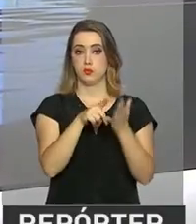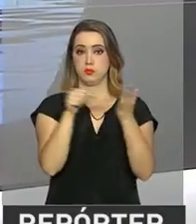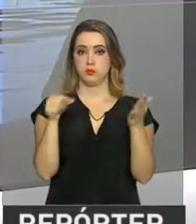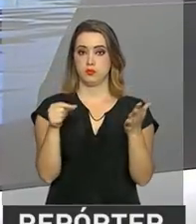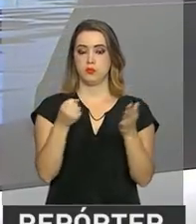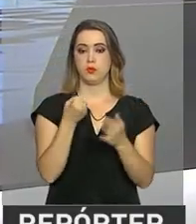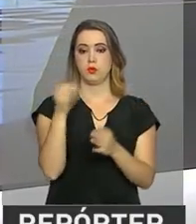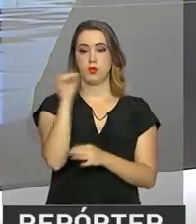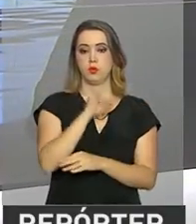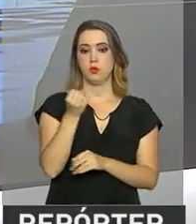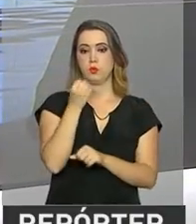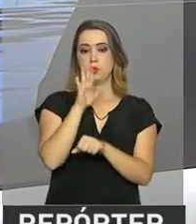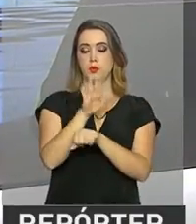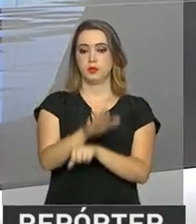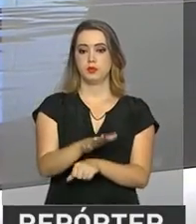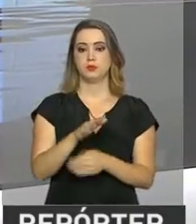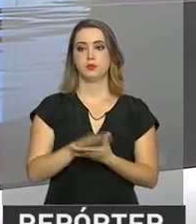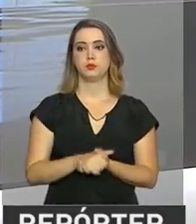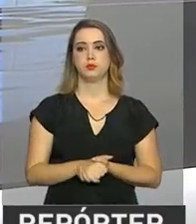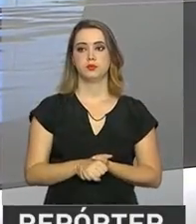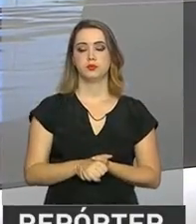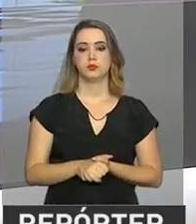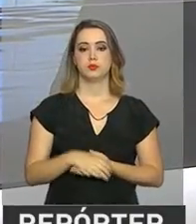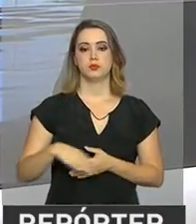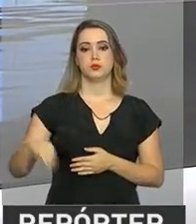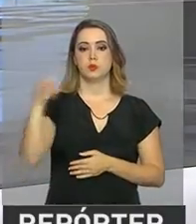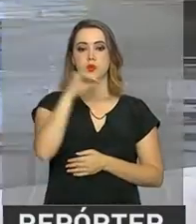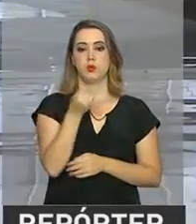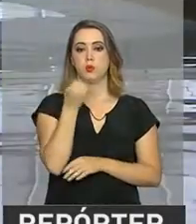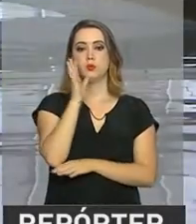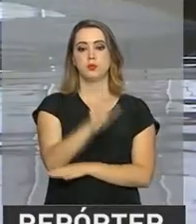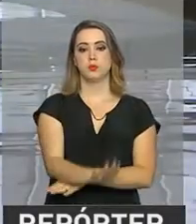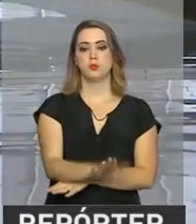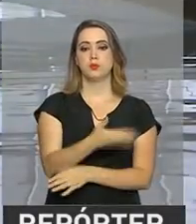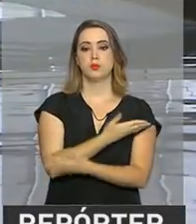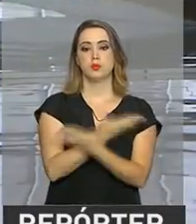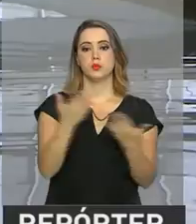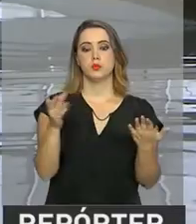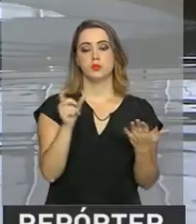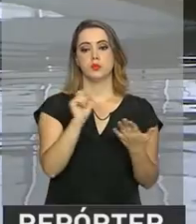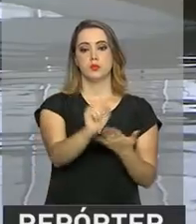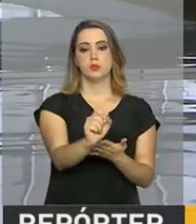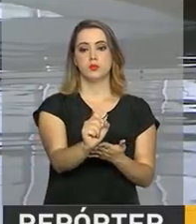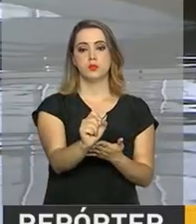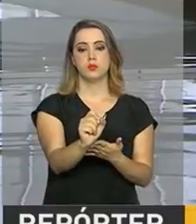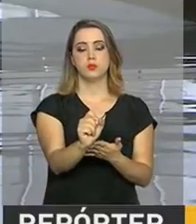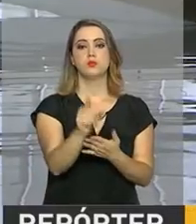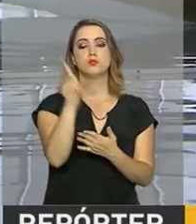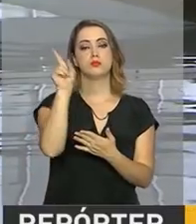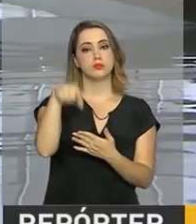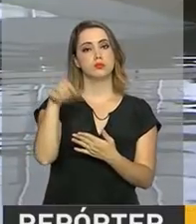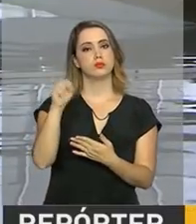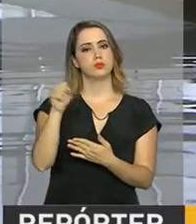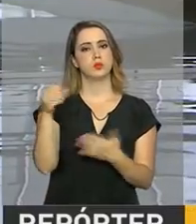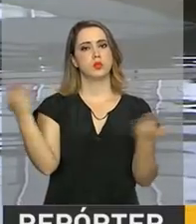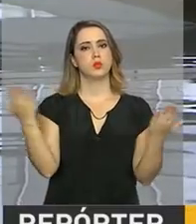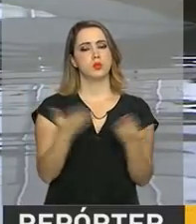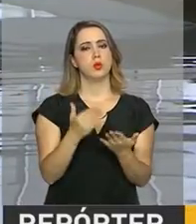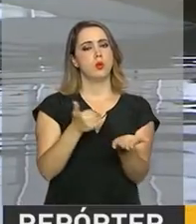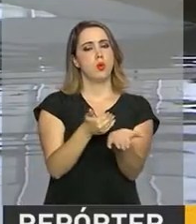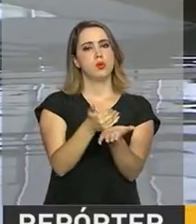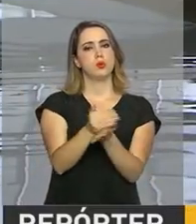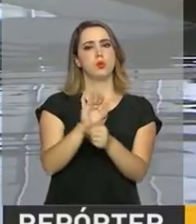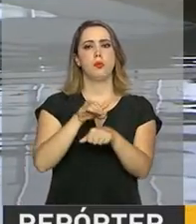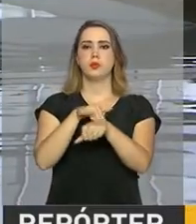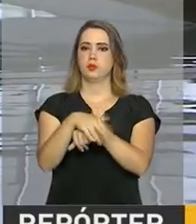lula joão pedro boa tarde pelos botões para você também boa tarde a todos exatamente hoje então no começo da